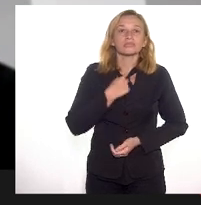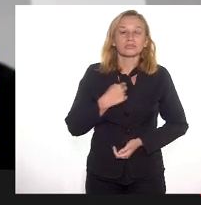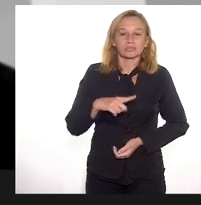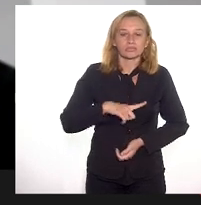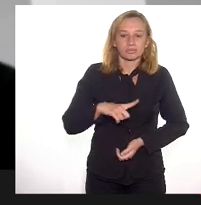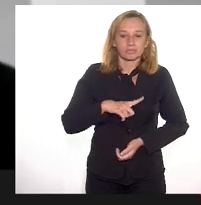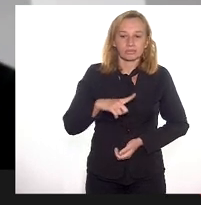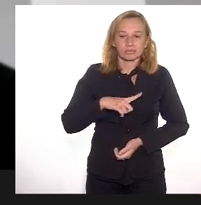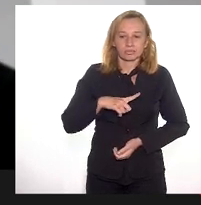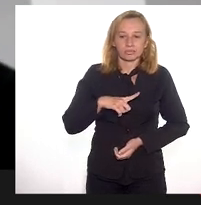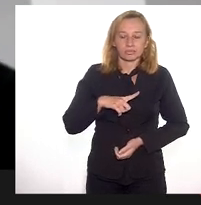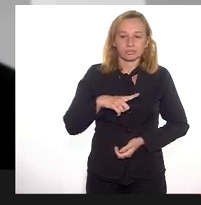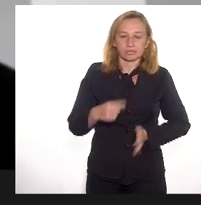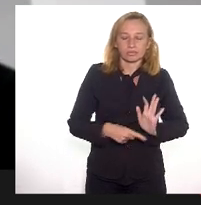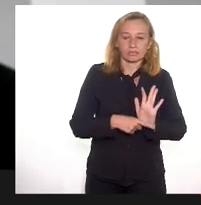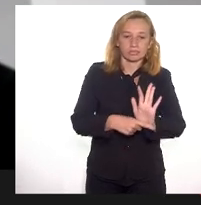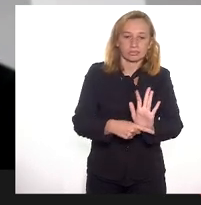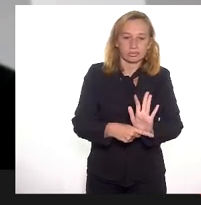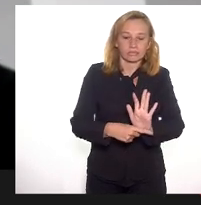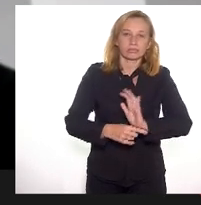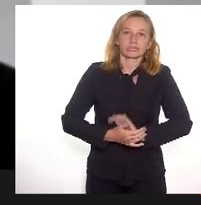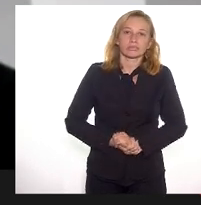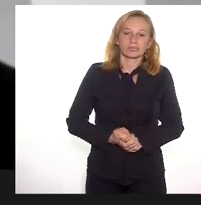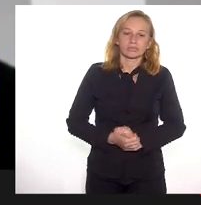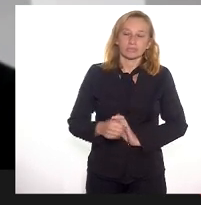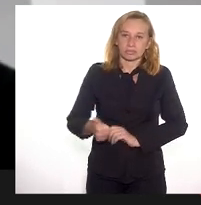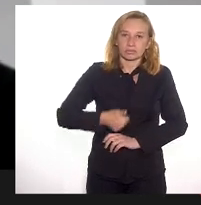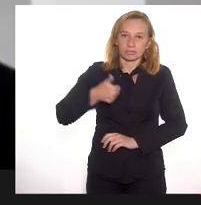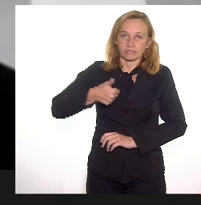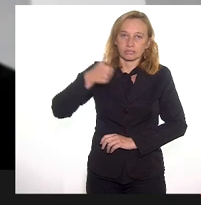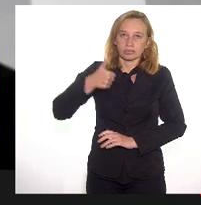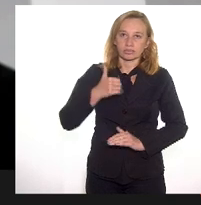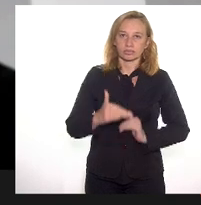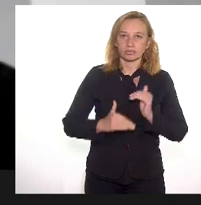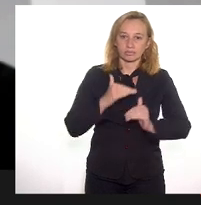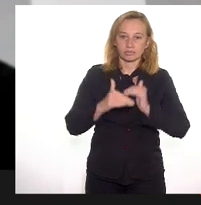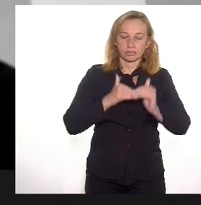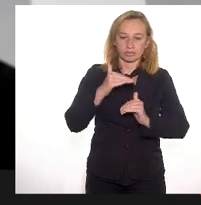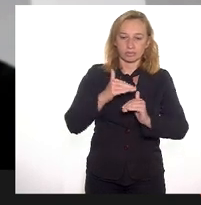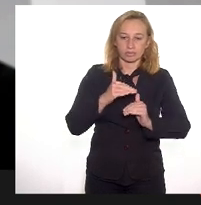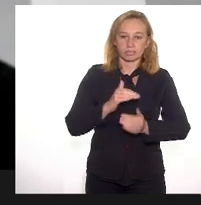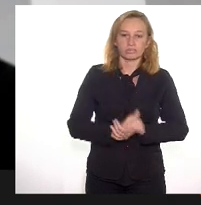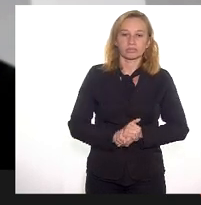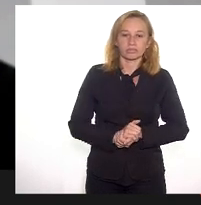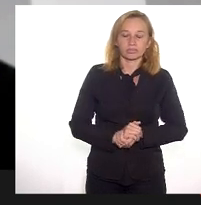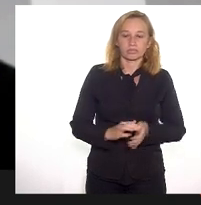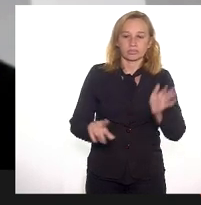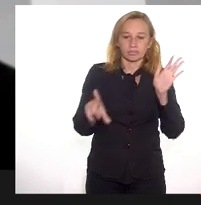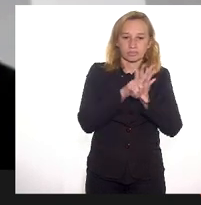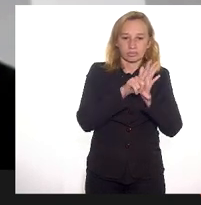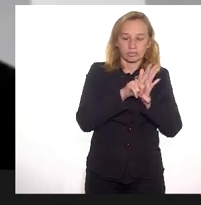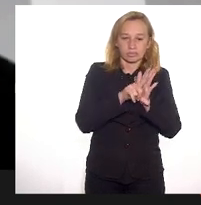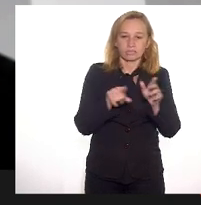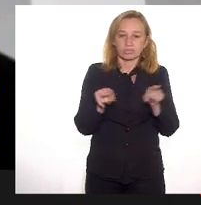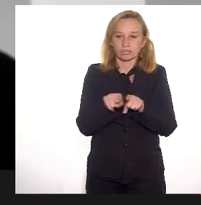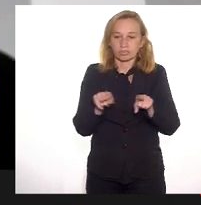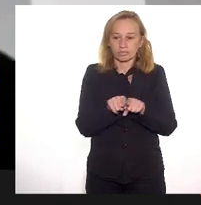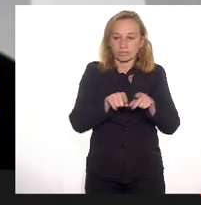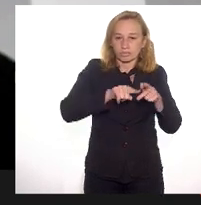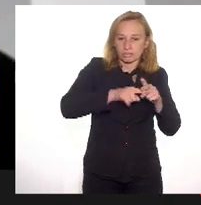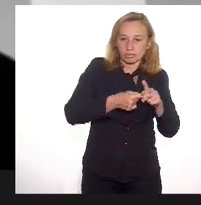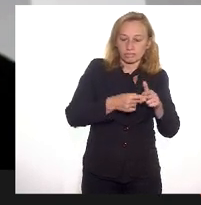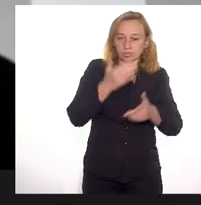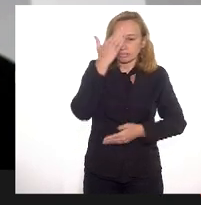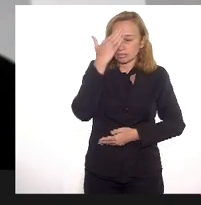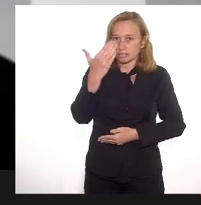de cooperar com essa melhora nesse processo legislativo e também regulatório. Então,